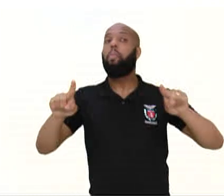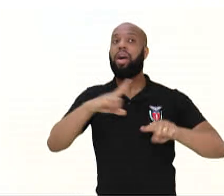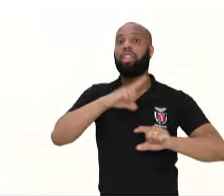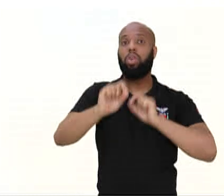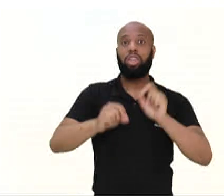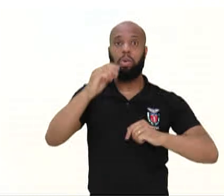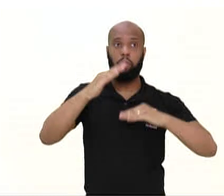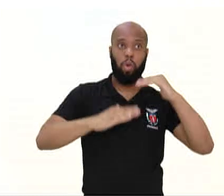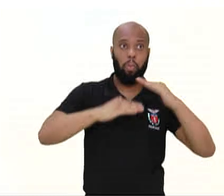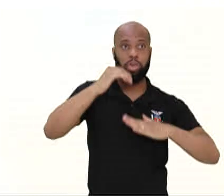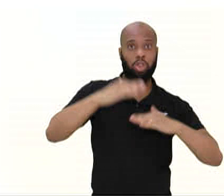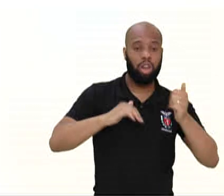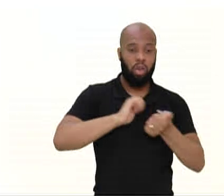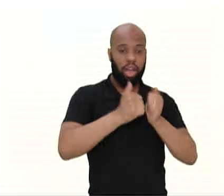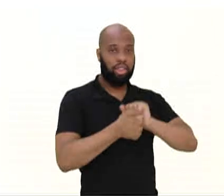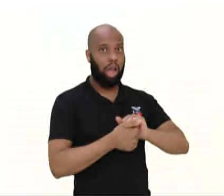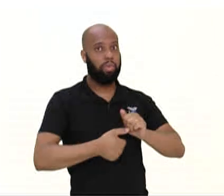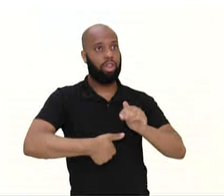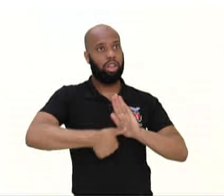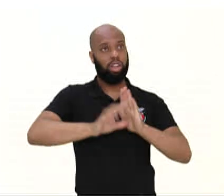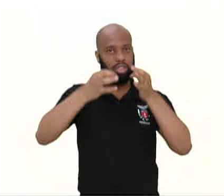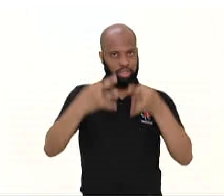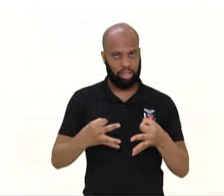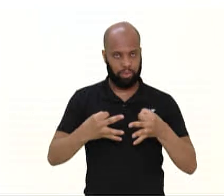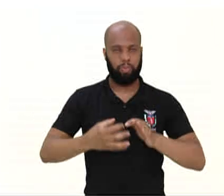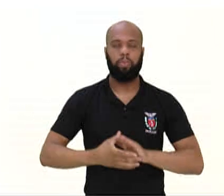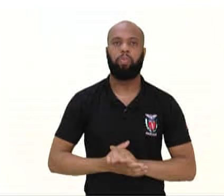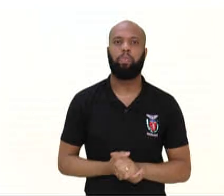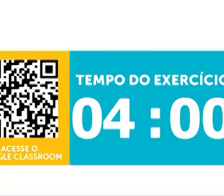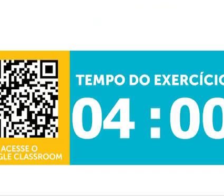que alguém tenha feito anteriormente. Pensem e respondam.